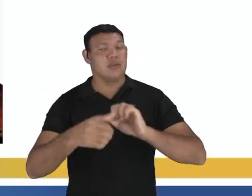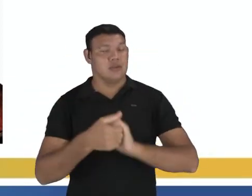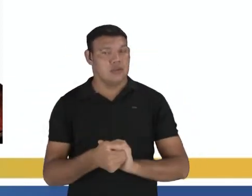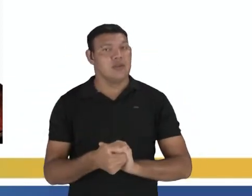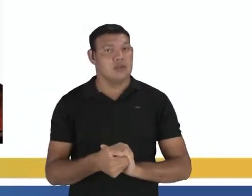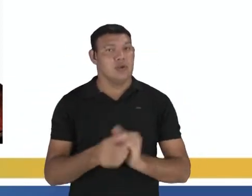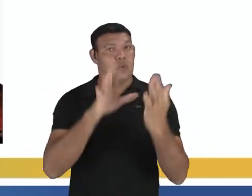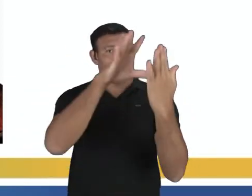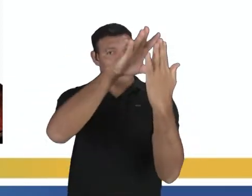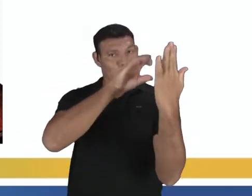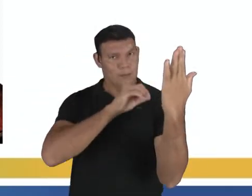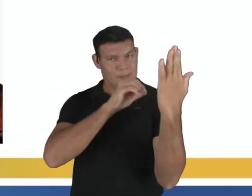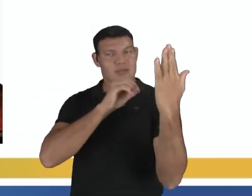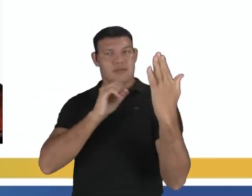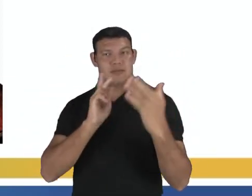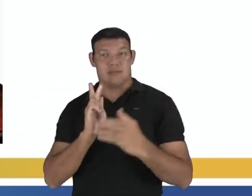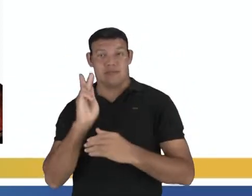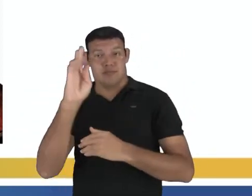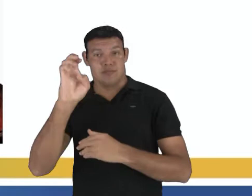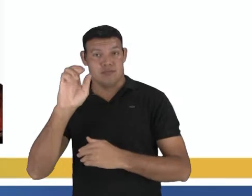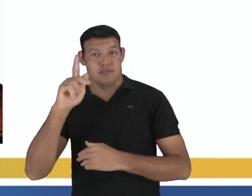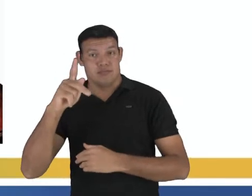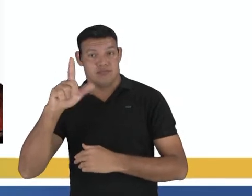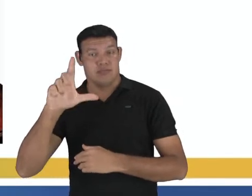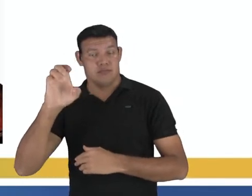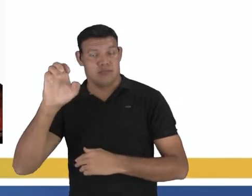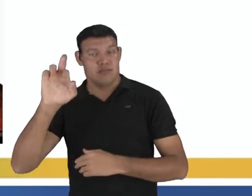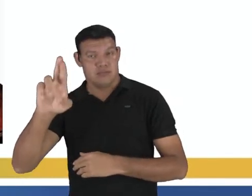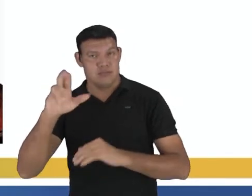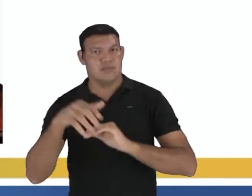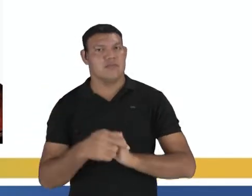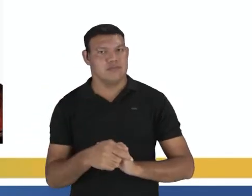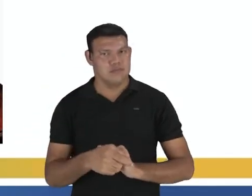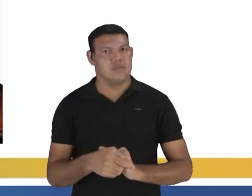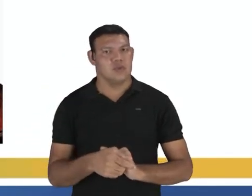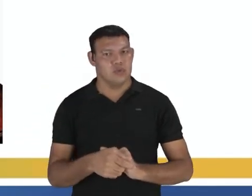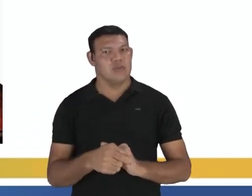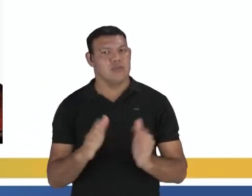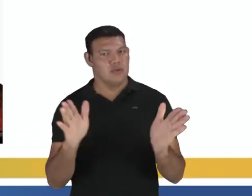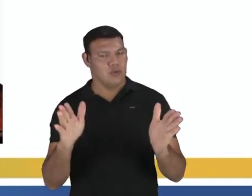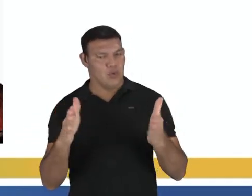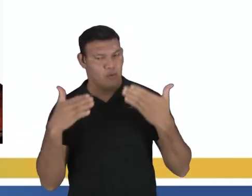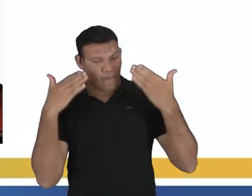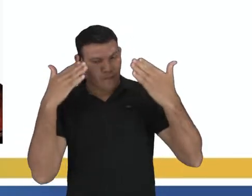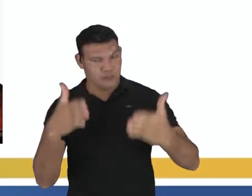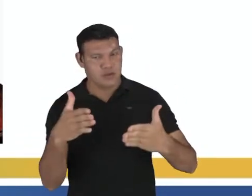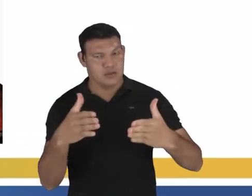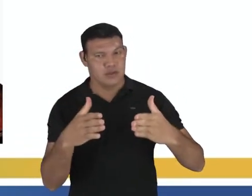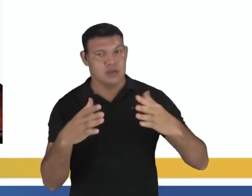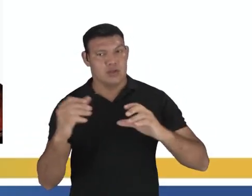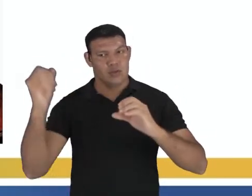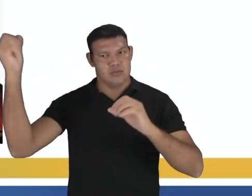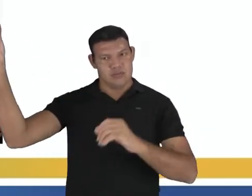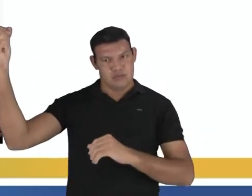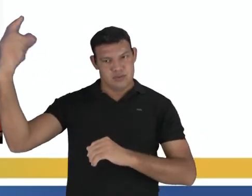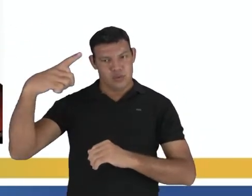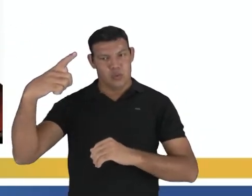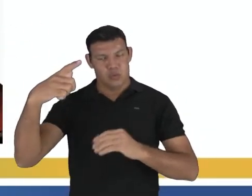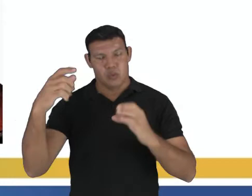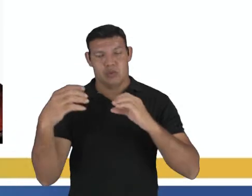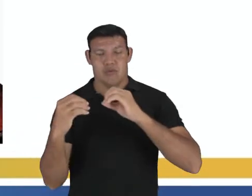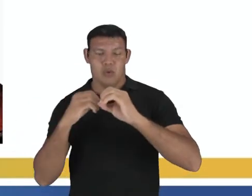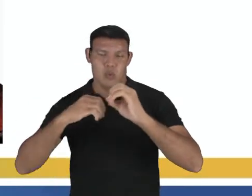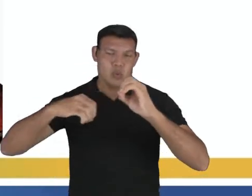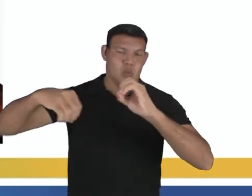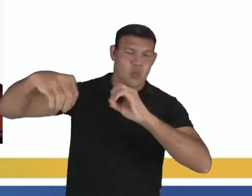o modelo de Kepler, ele leva em conta assim o sistema heliocêntrico, então ele vai deixar o Sol ali um pouco mais deslocado no centro,